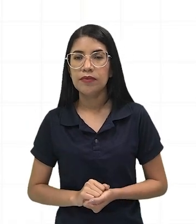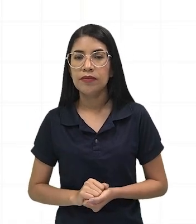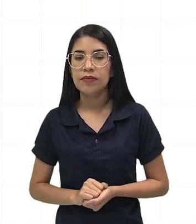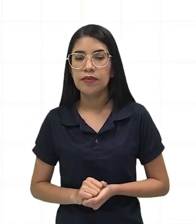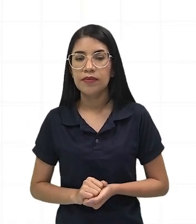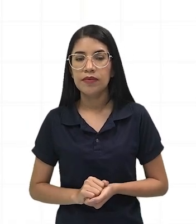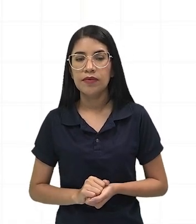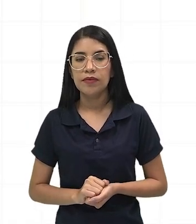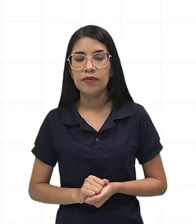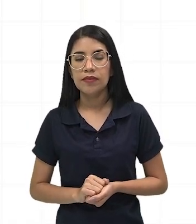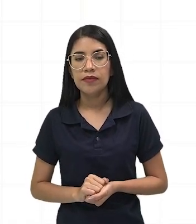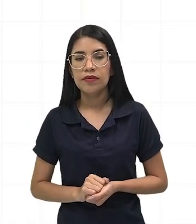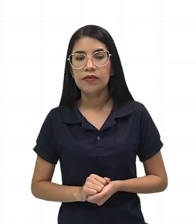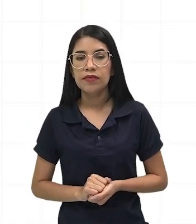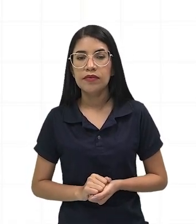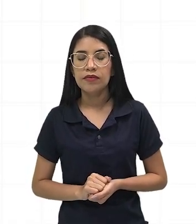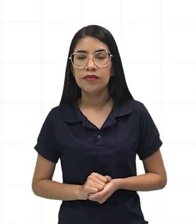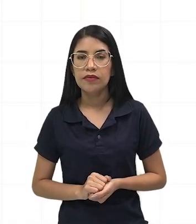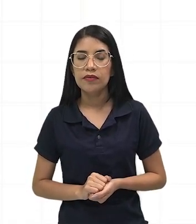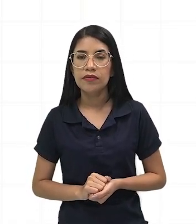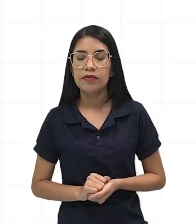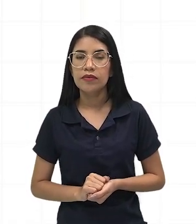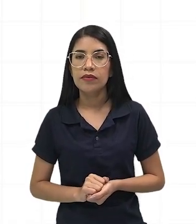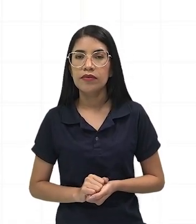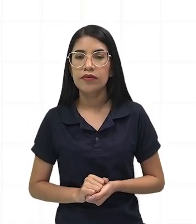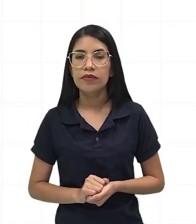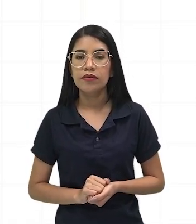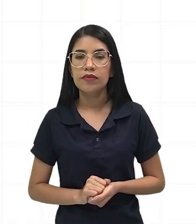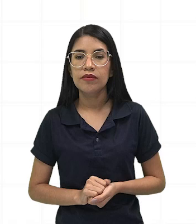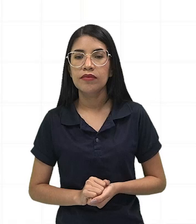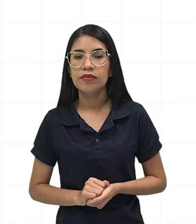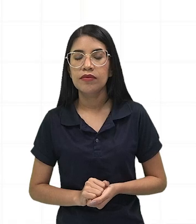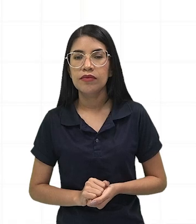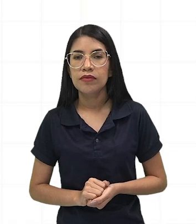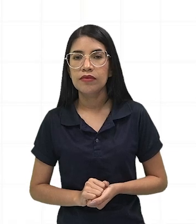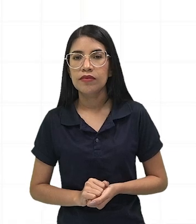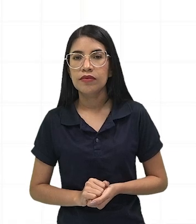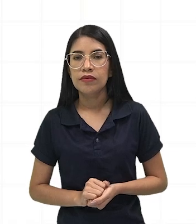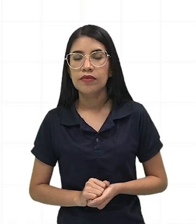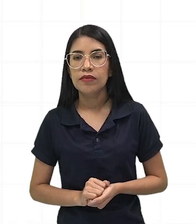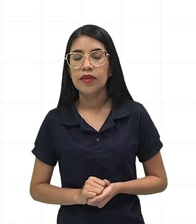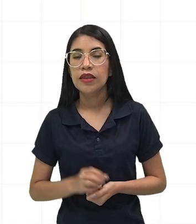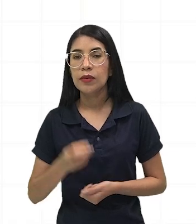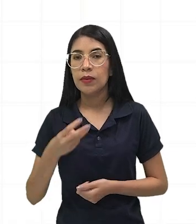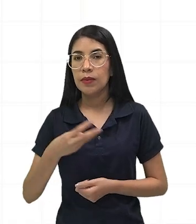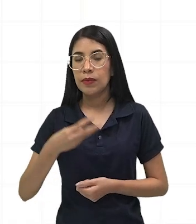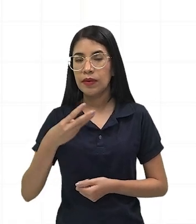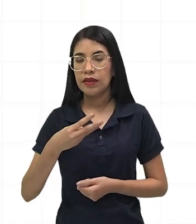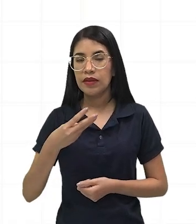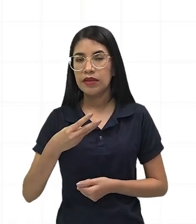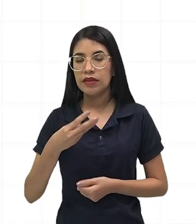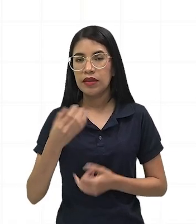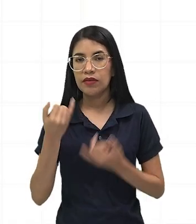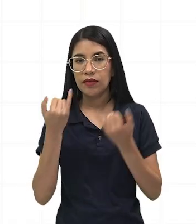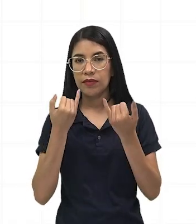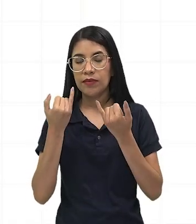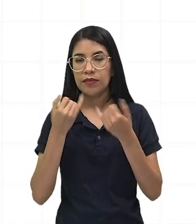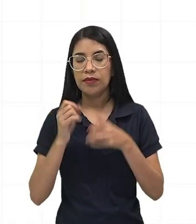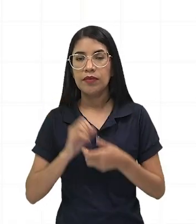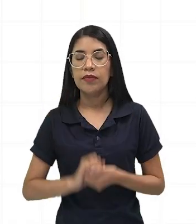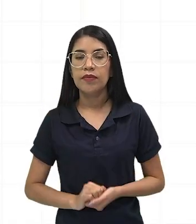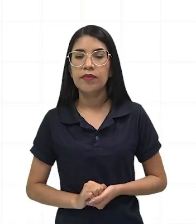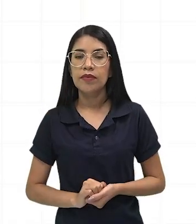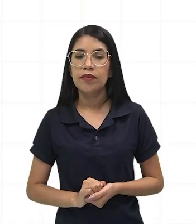250 quilômetros. Quantos quilômetros? Olha lá, opa, então a terceira aqui, ó. Quantos